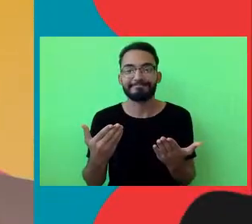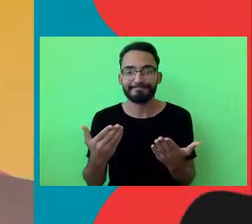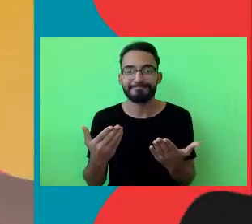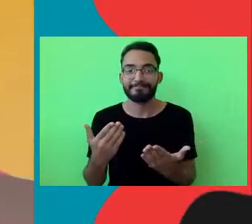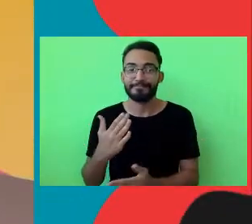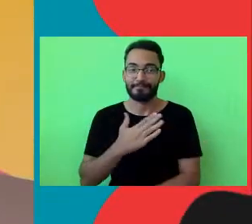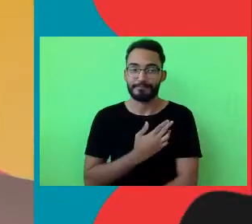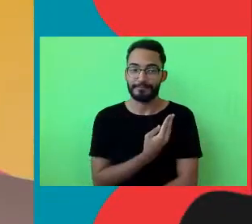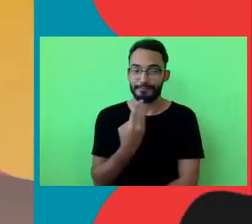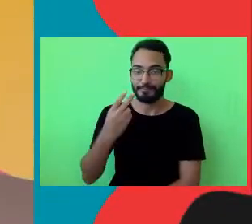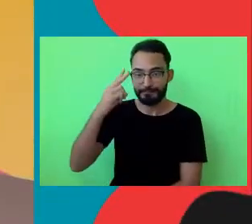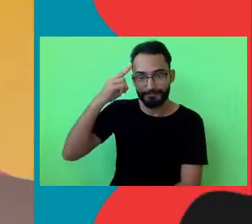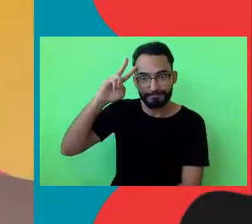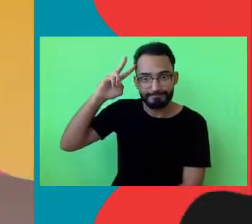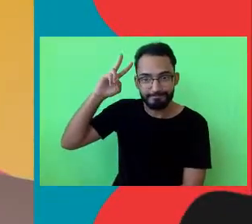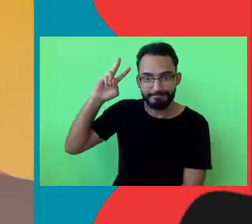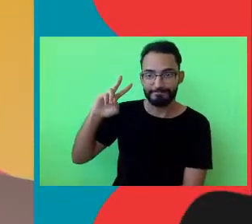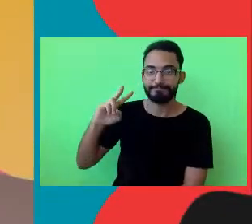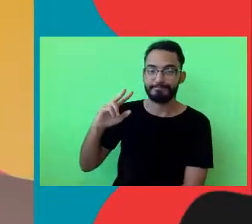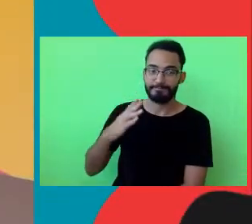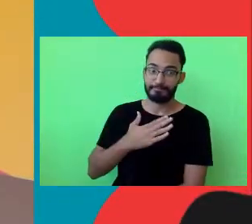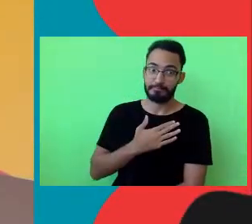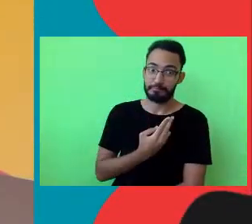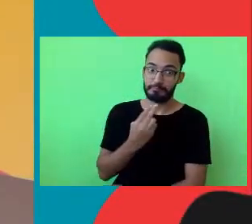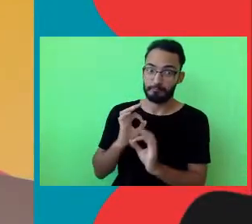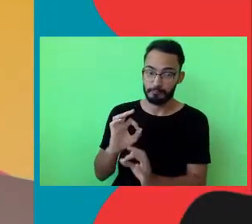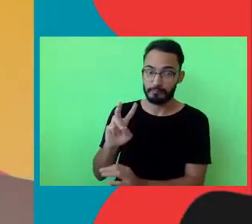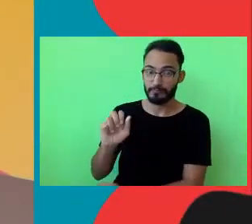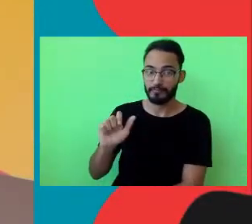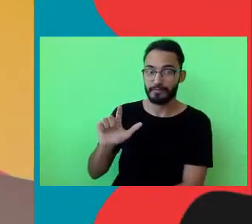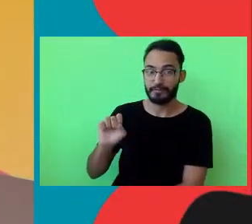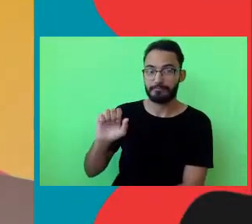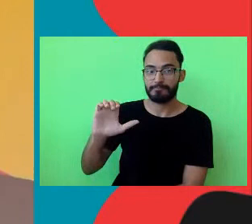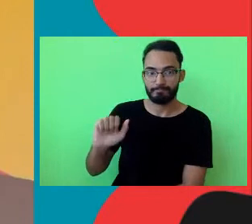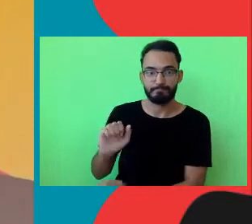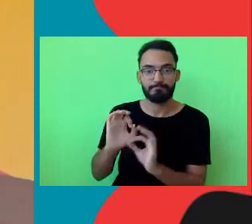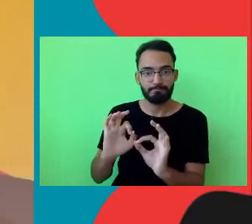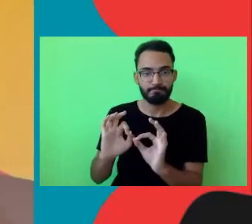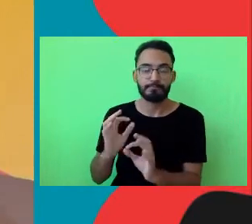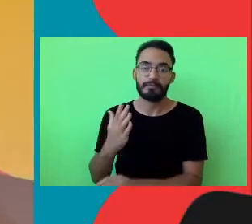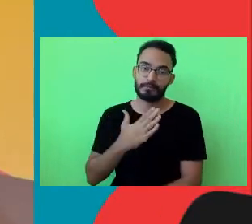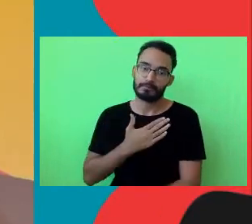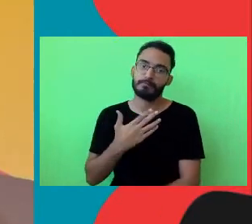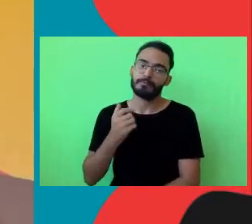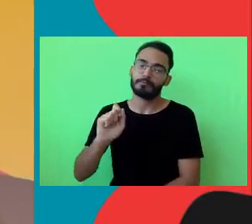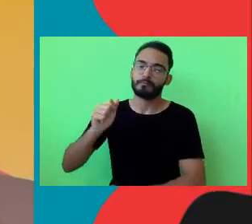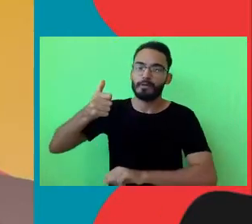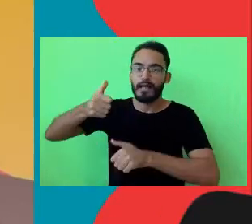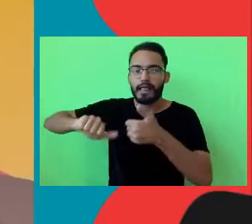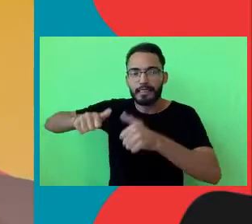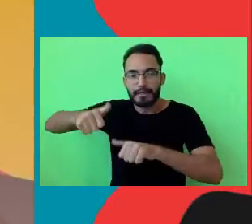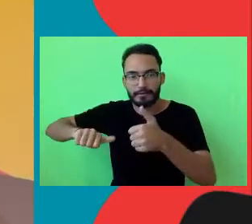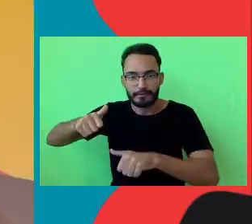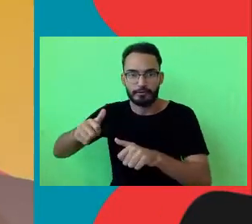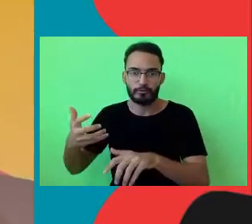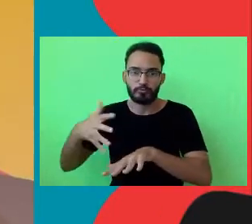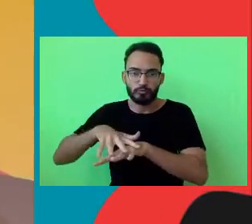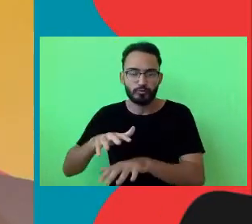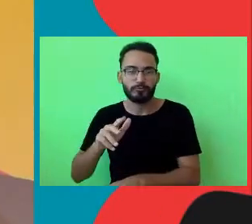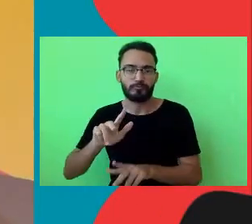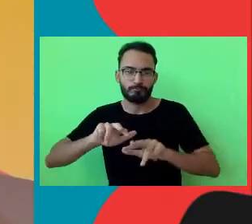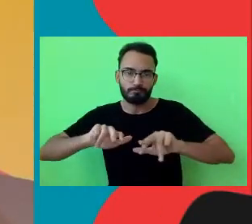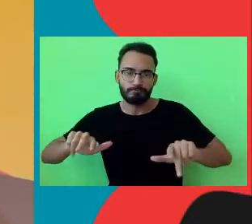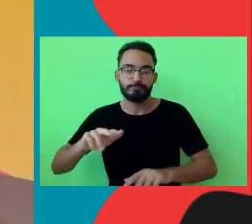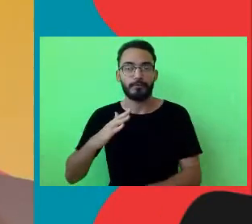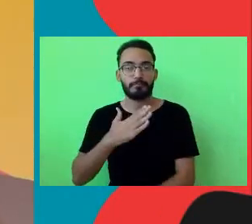é Val, o pessoal me chama aqui na C&T. Eu sou analista de Talent Inclusion e eu estou hoje de óculos,